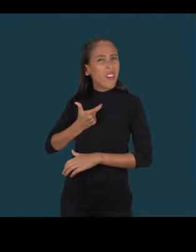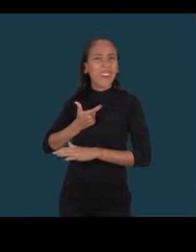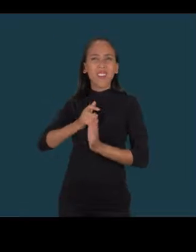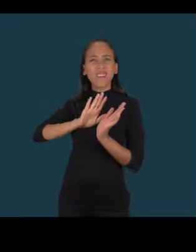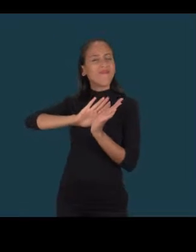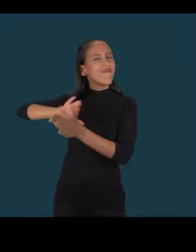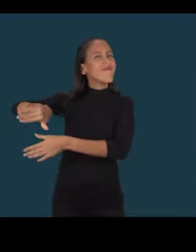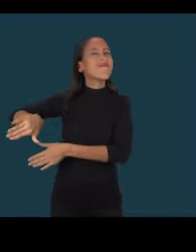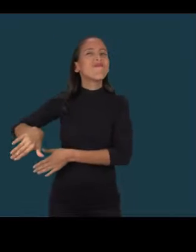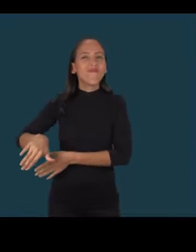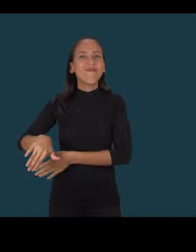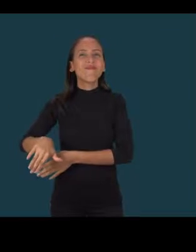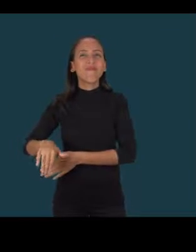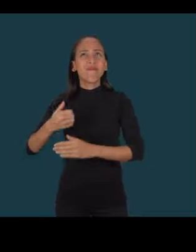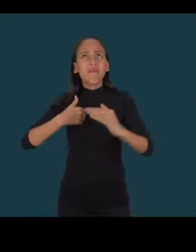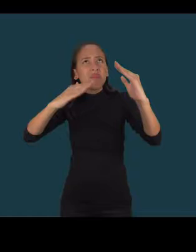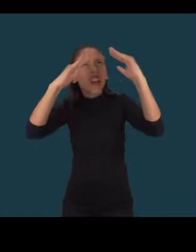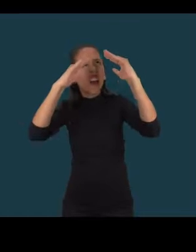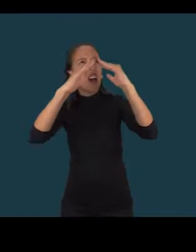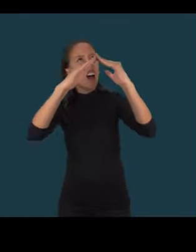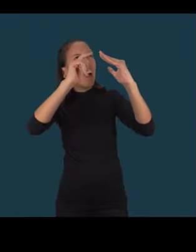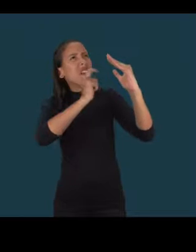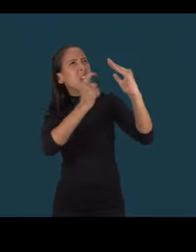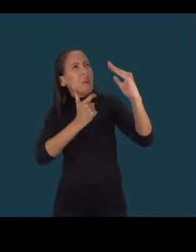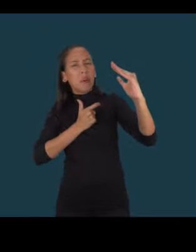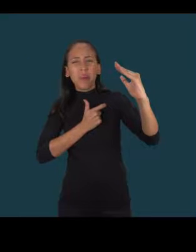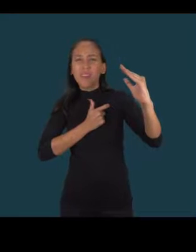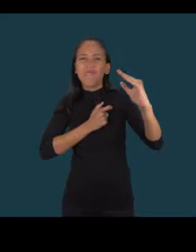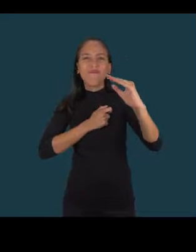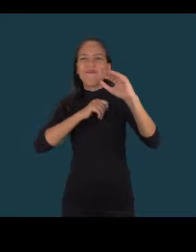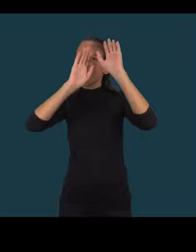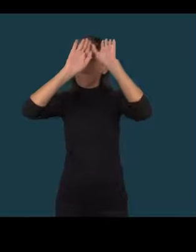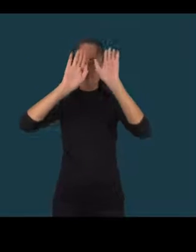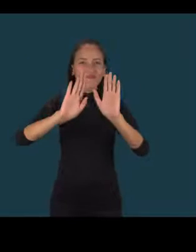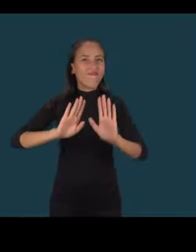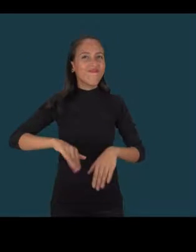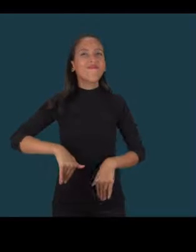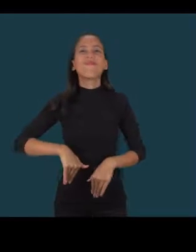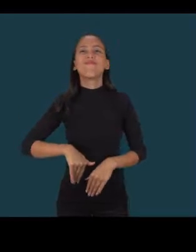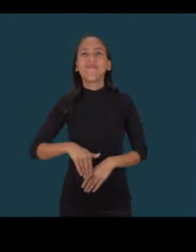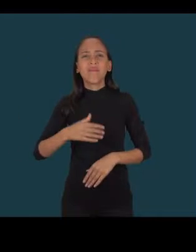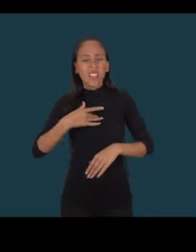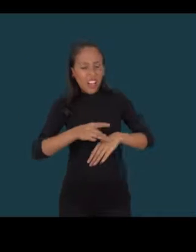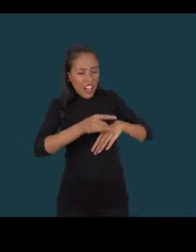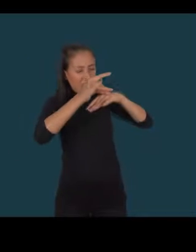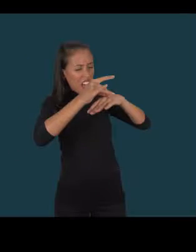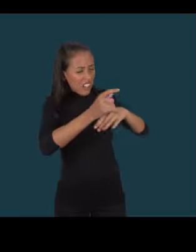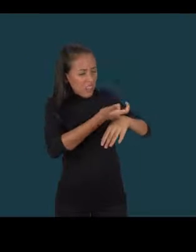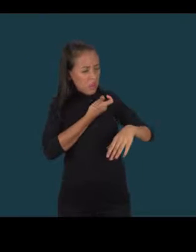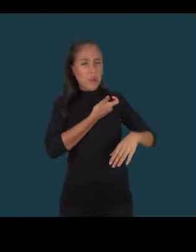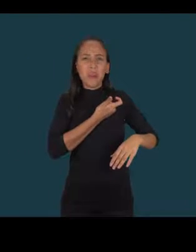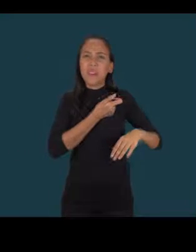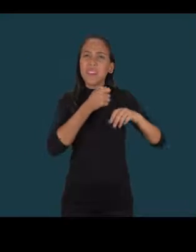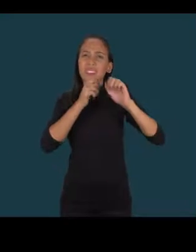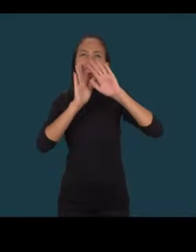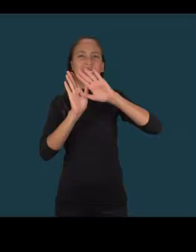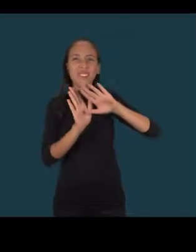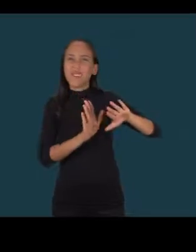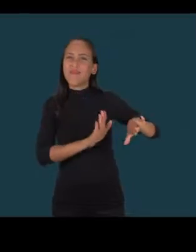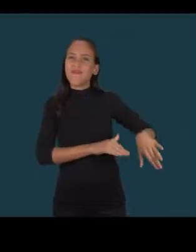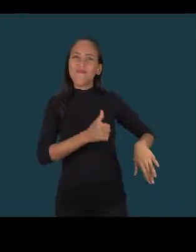homem não te define, sua casa não te define, sua carne não